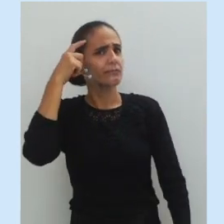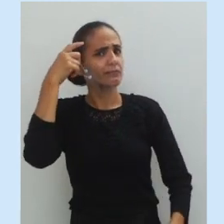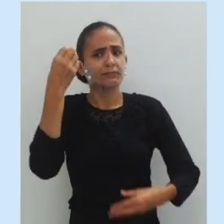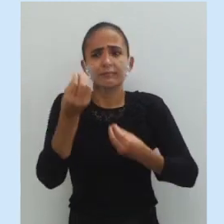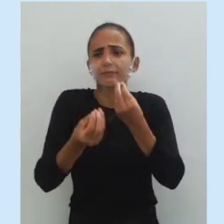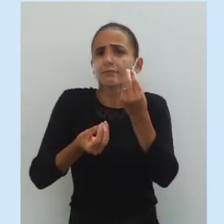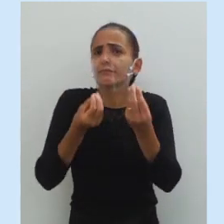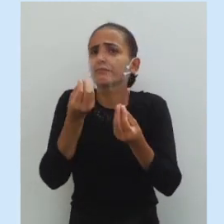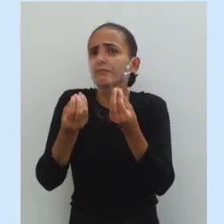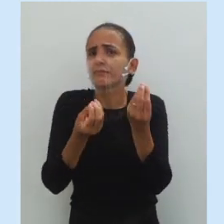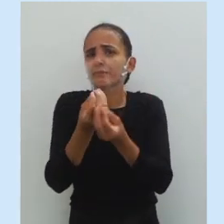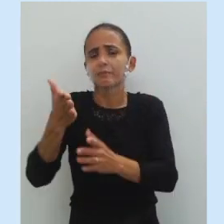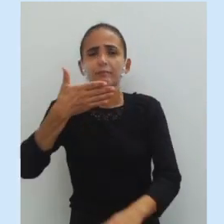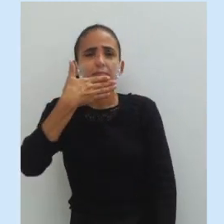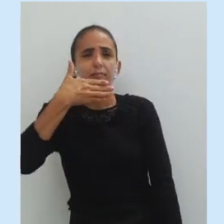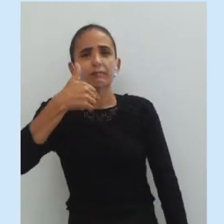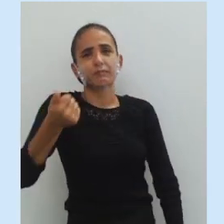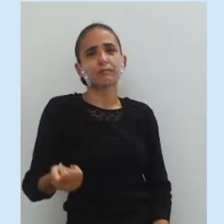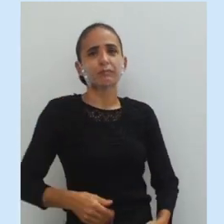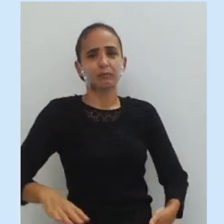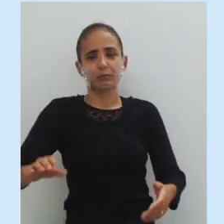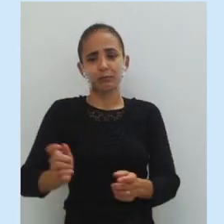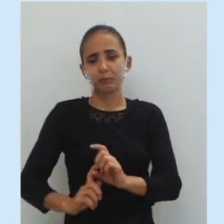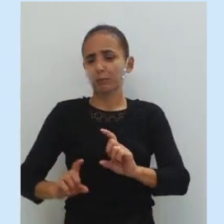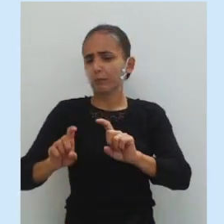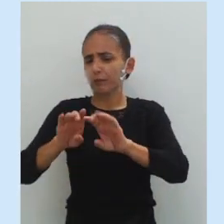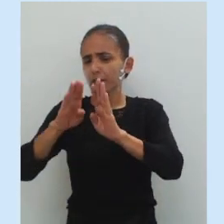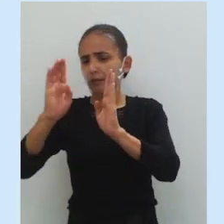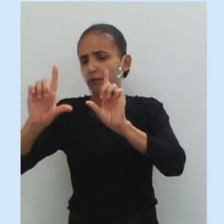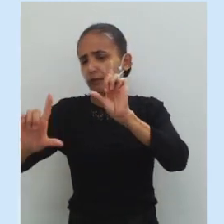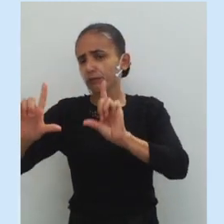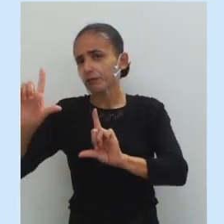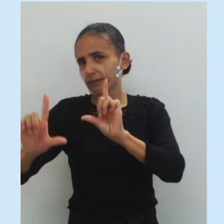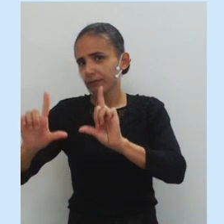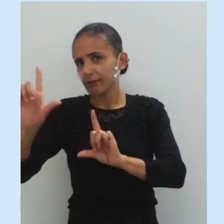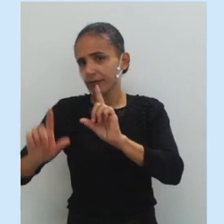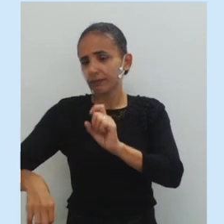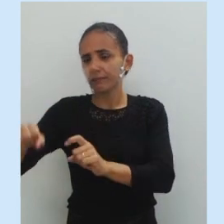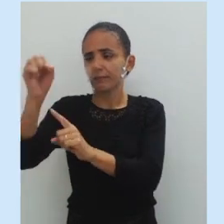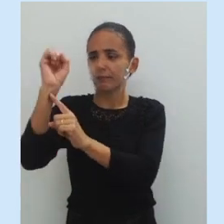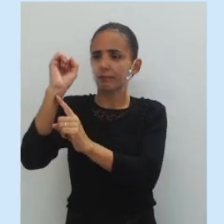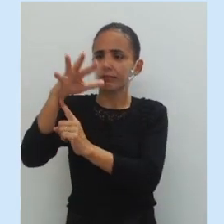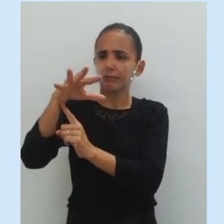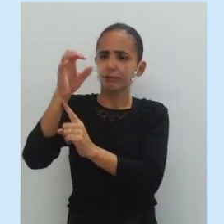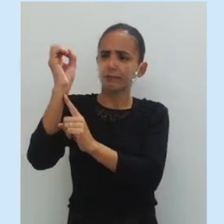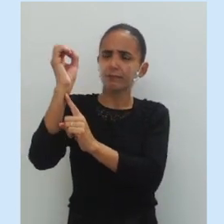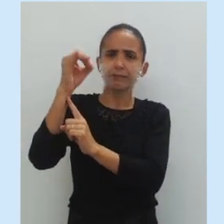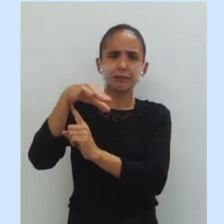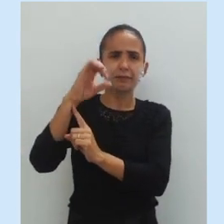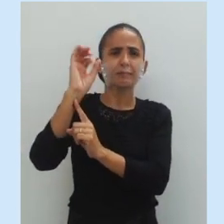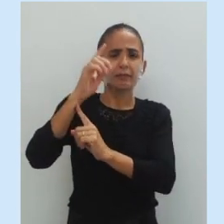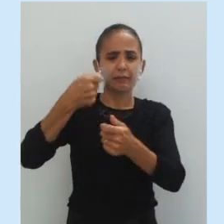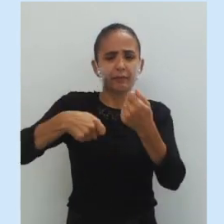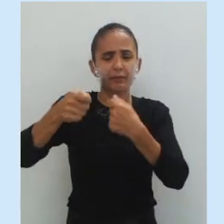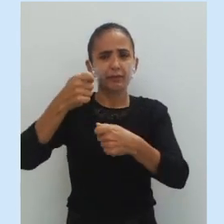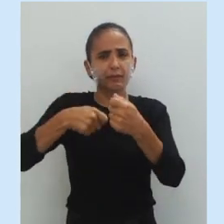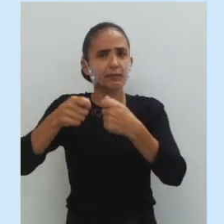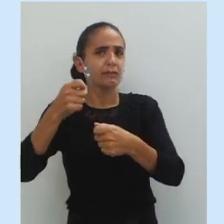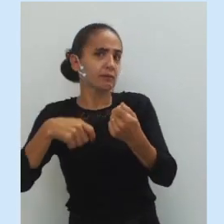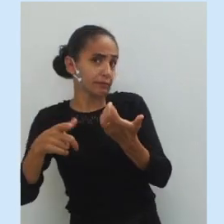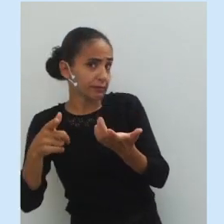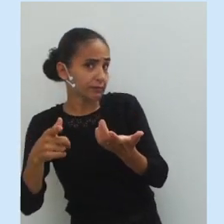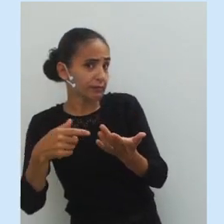que como pode melhorar a TV, como pode melhorar uma lâmpada para que ela tenha um menor custo